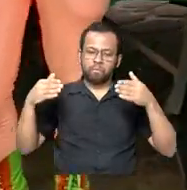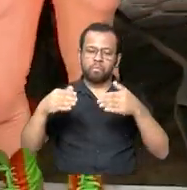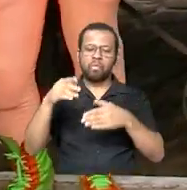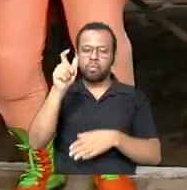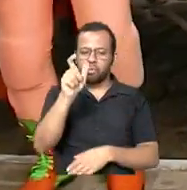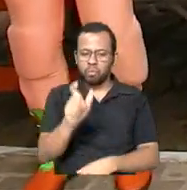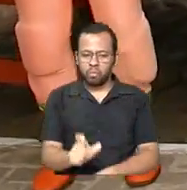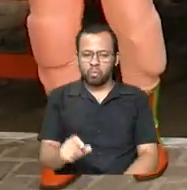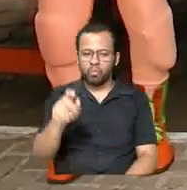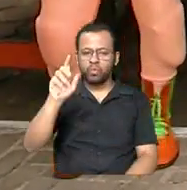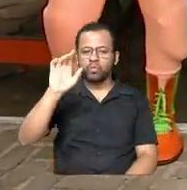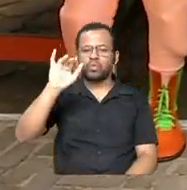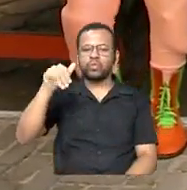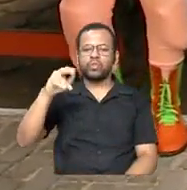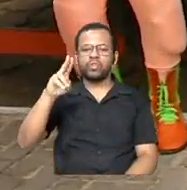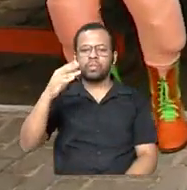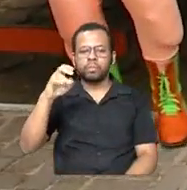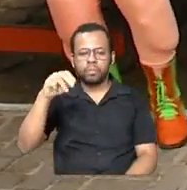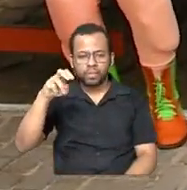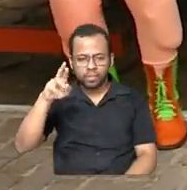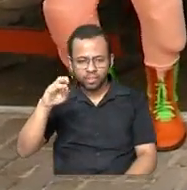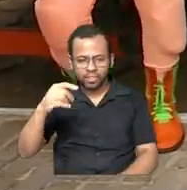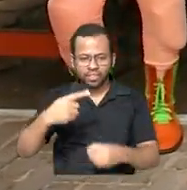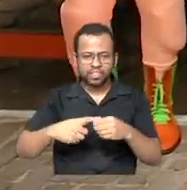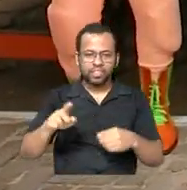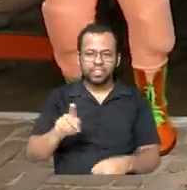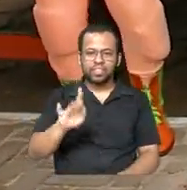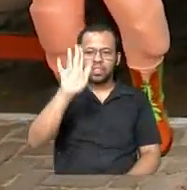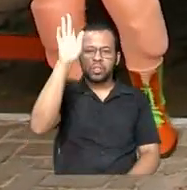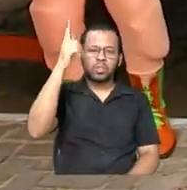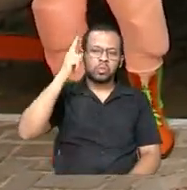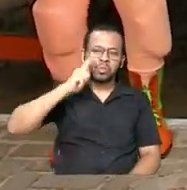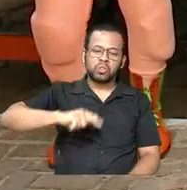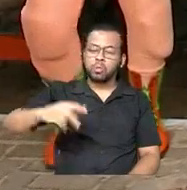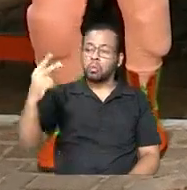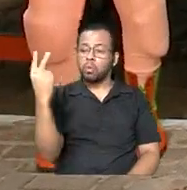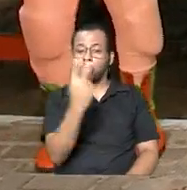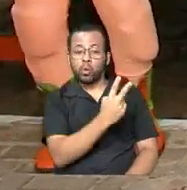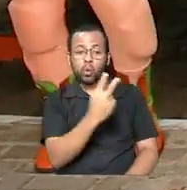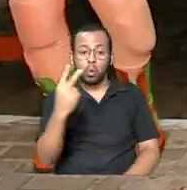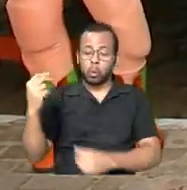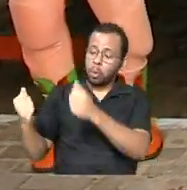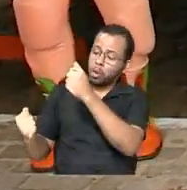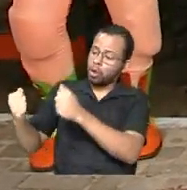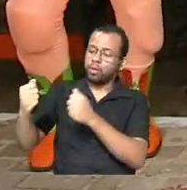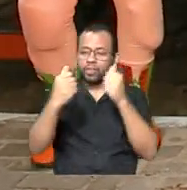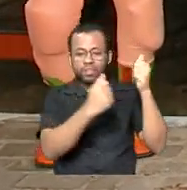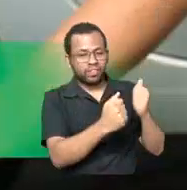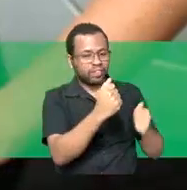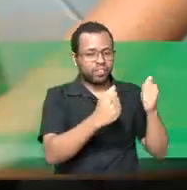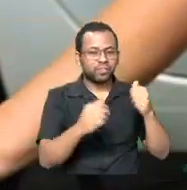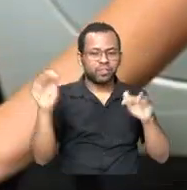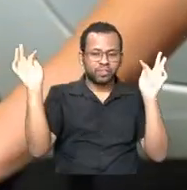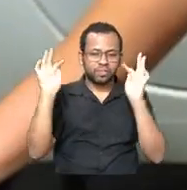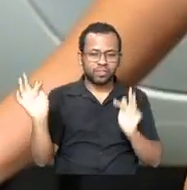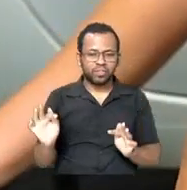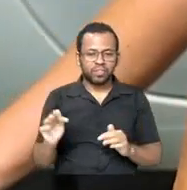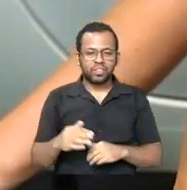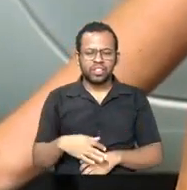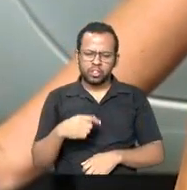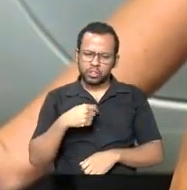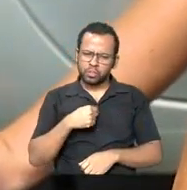a Dona Josué de lagarto que levou dois carrões e vai falar pra gente e da Felicidade